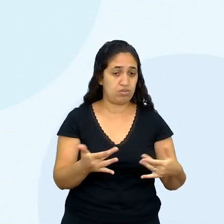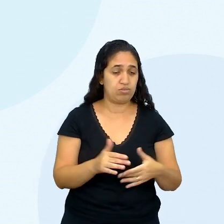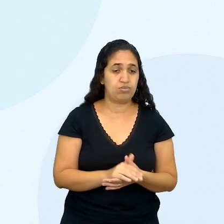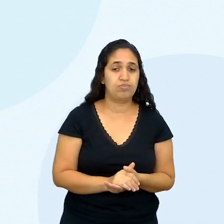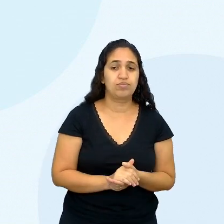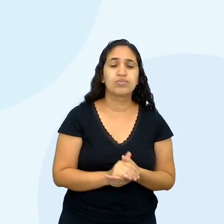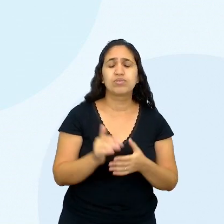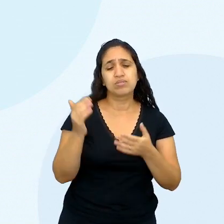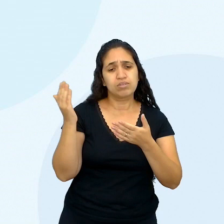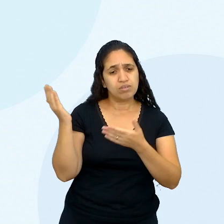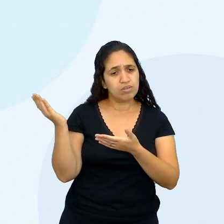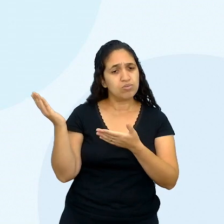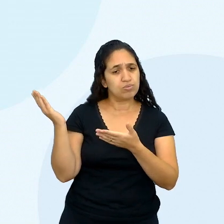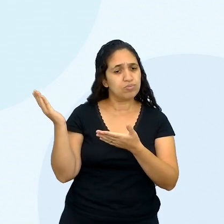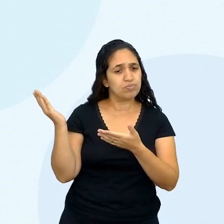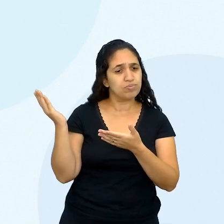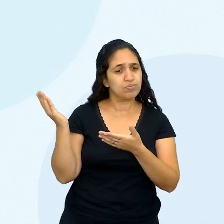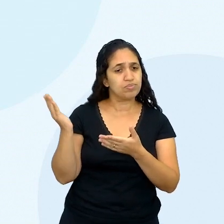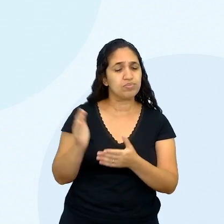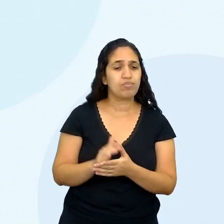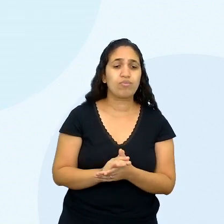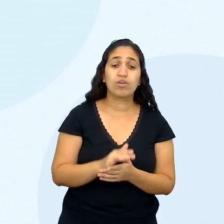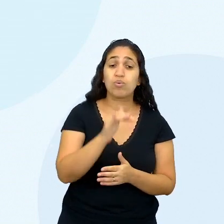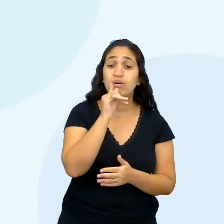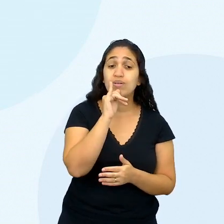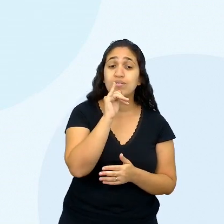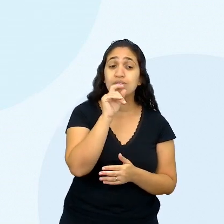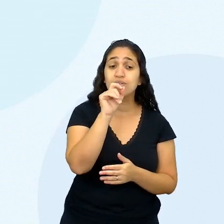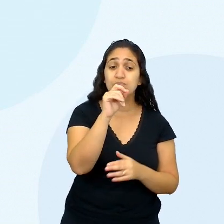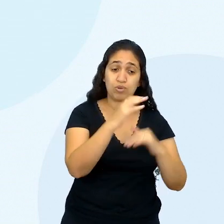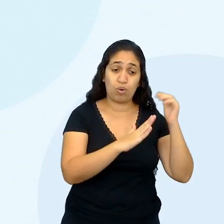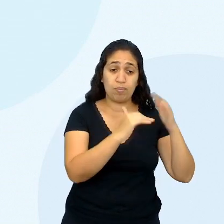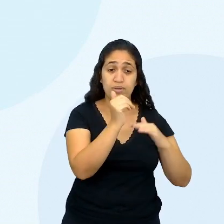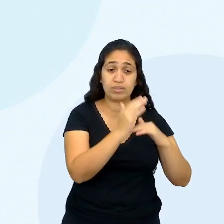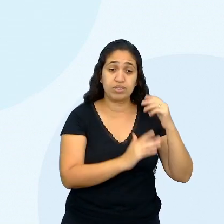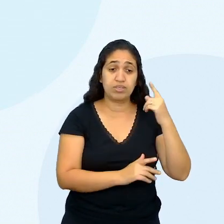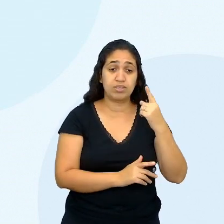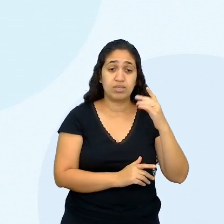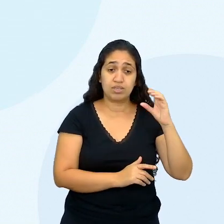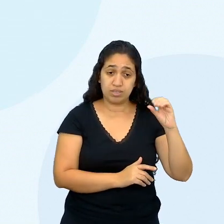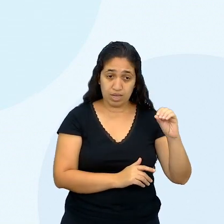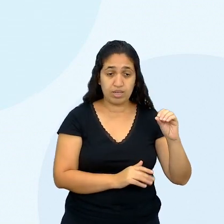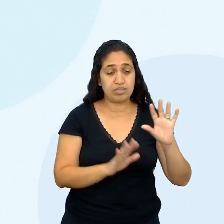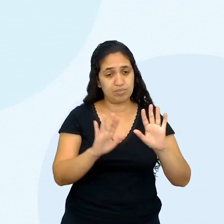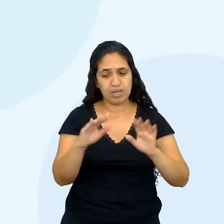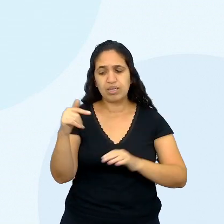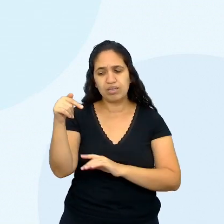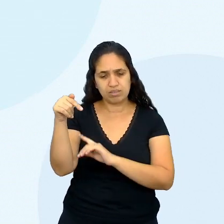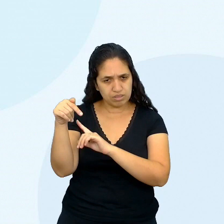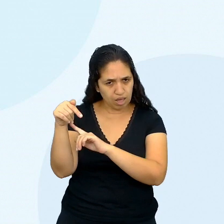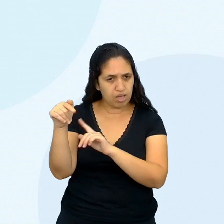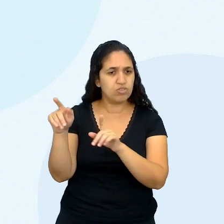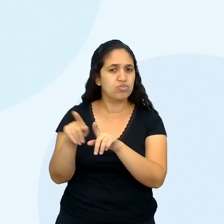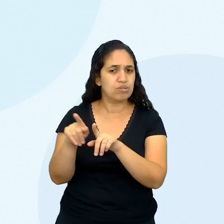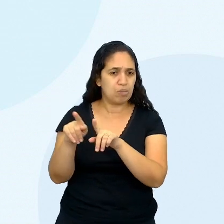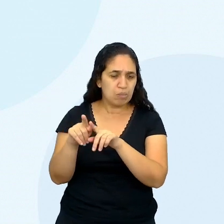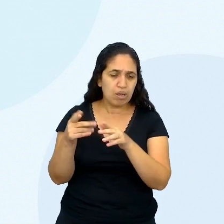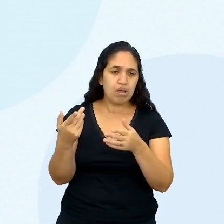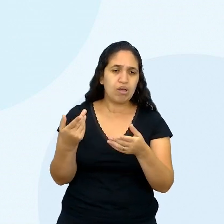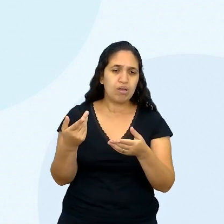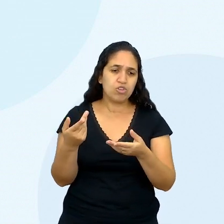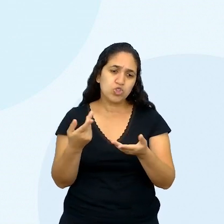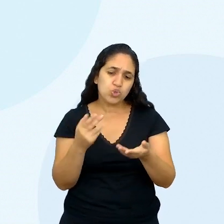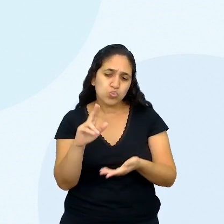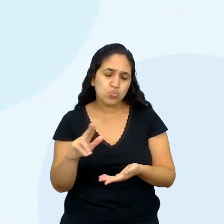E nesse caso, nós trouxemos como exemplo a competência 10, mas nós temos também a competência 7, que fala de consumo